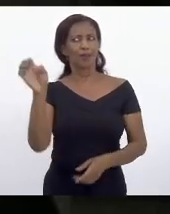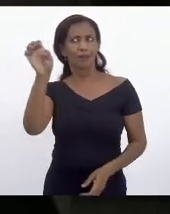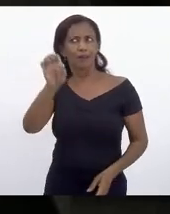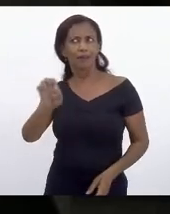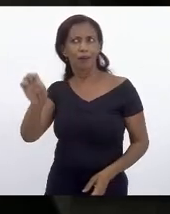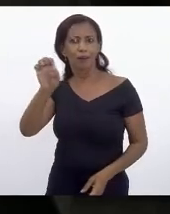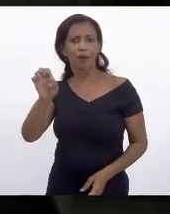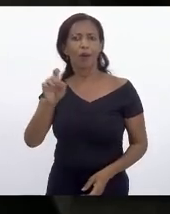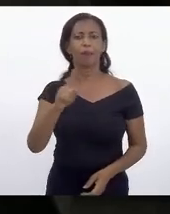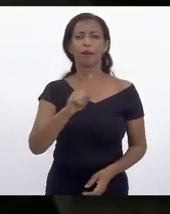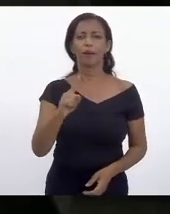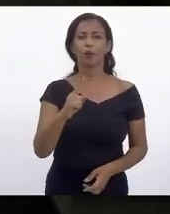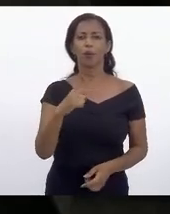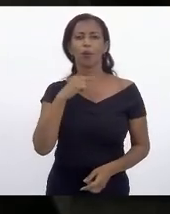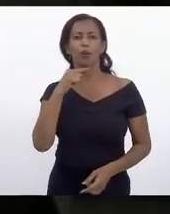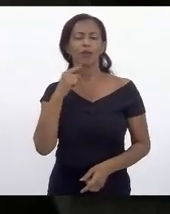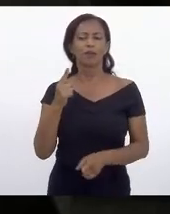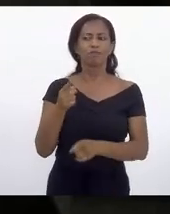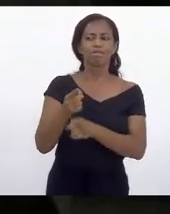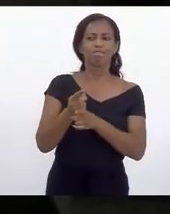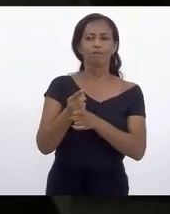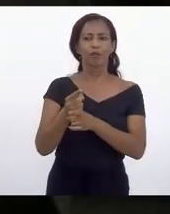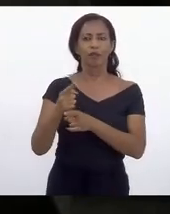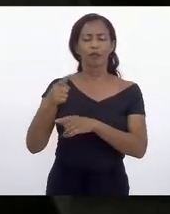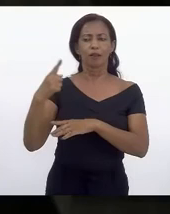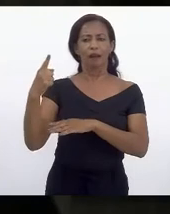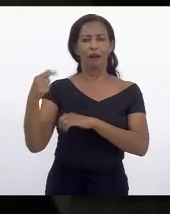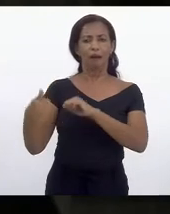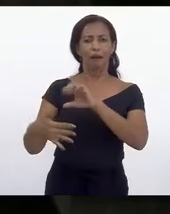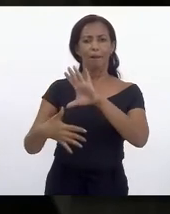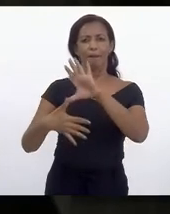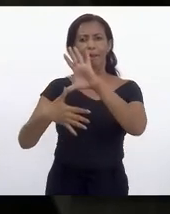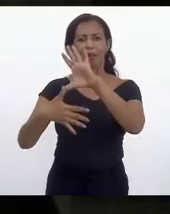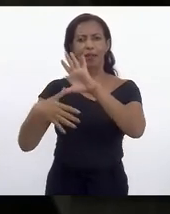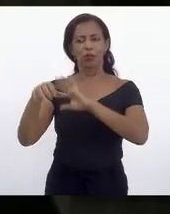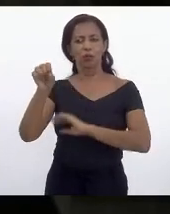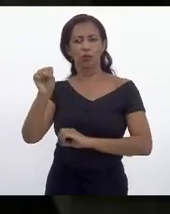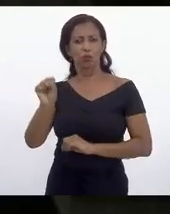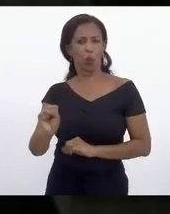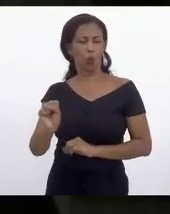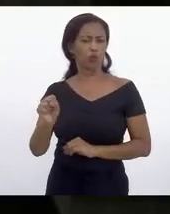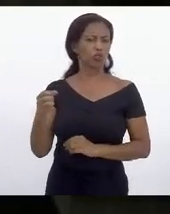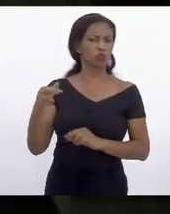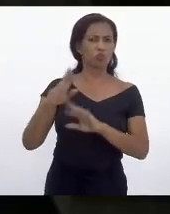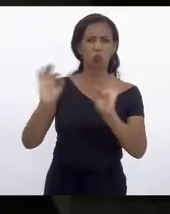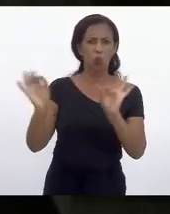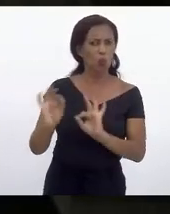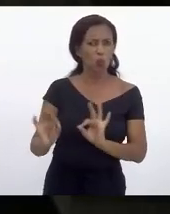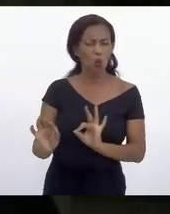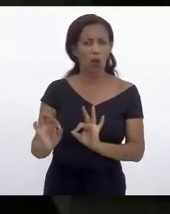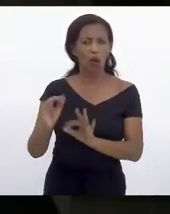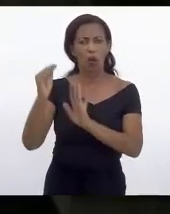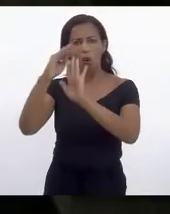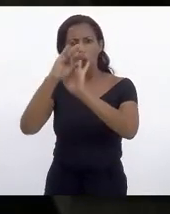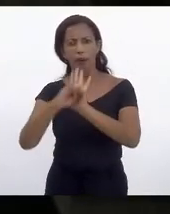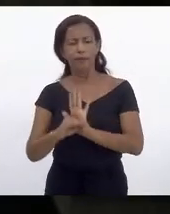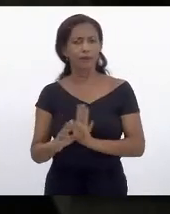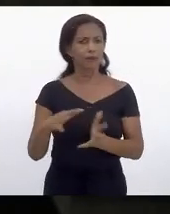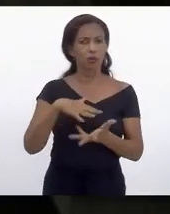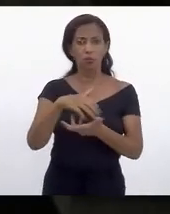você não encontra isso em nenhuma economia da América do Norte, você não encontra isso em nenhuma economia minimamente organizada no